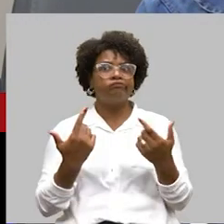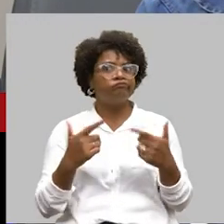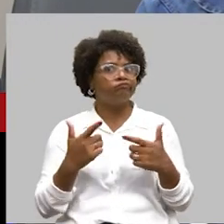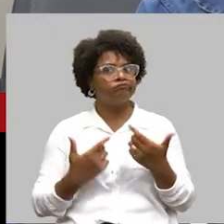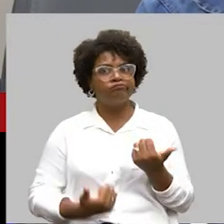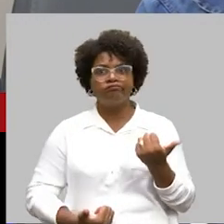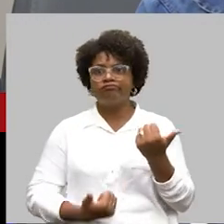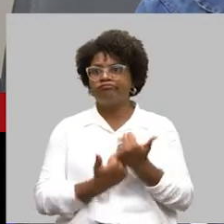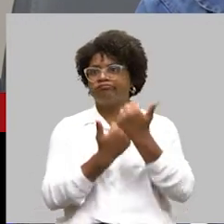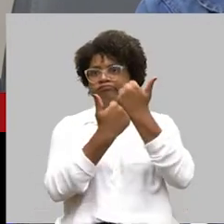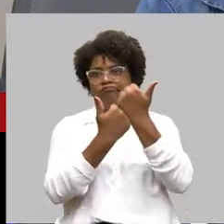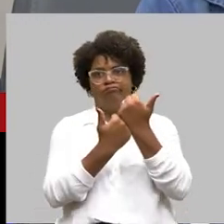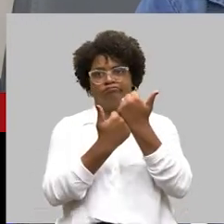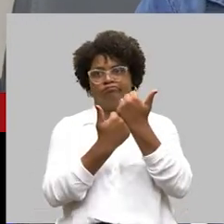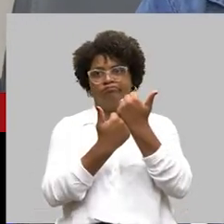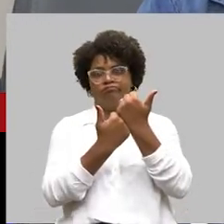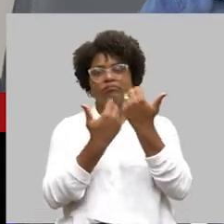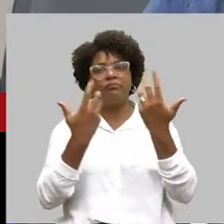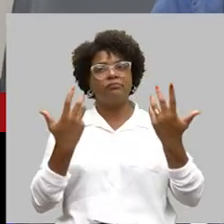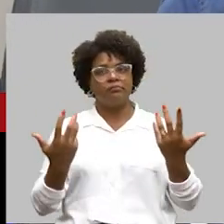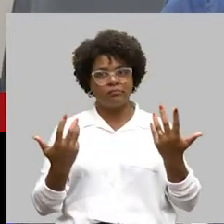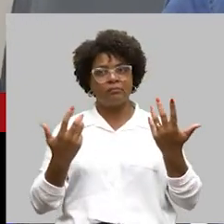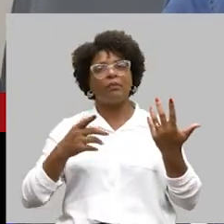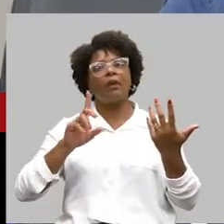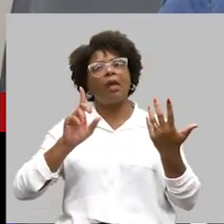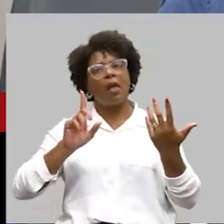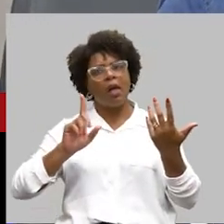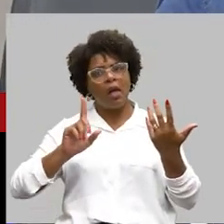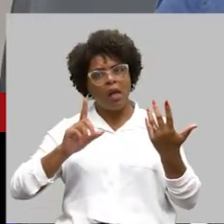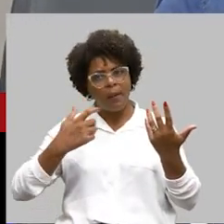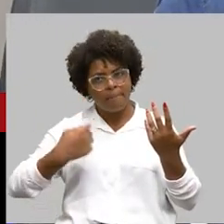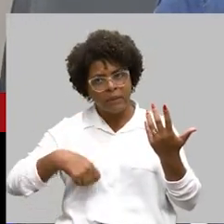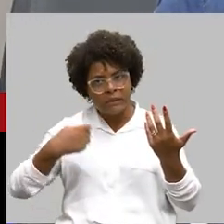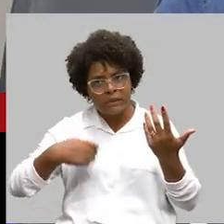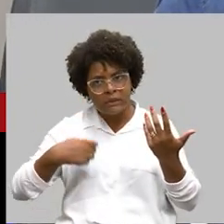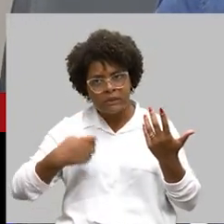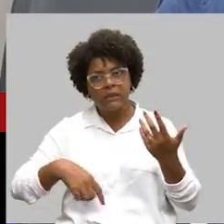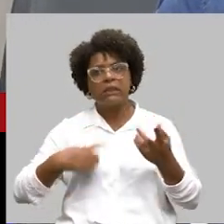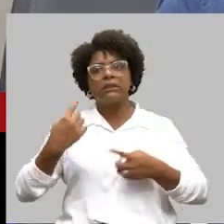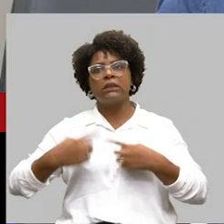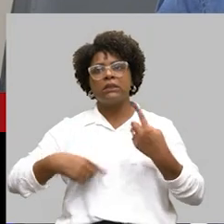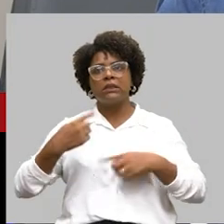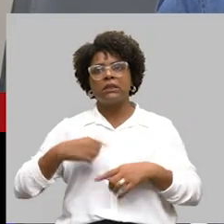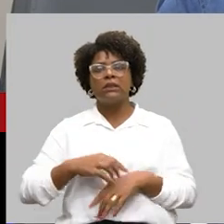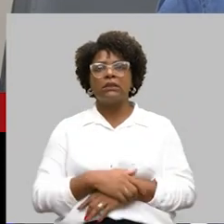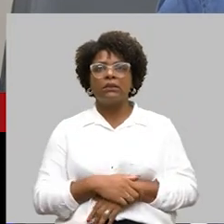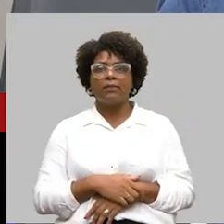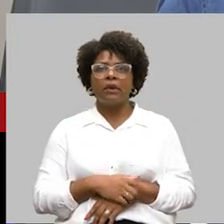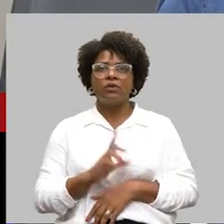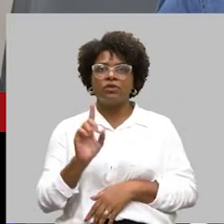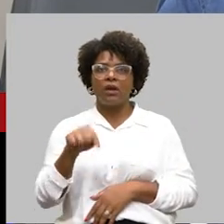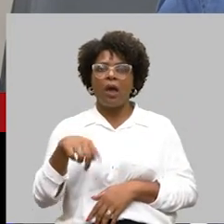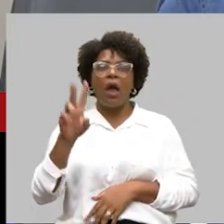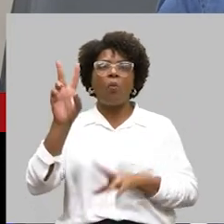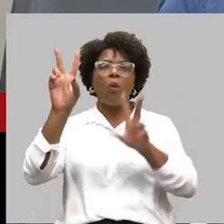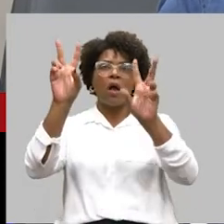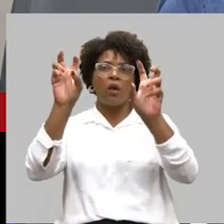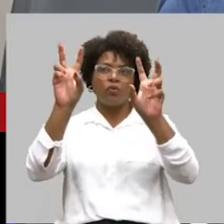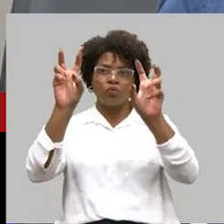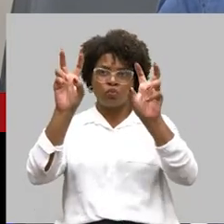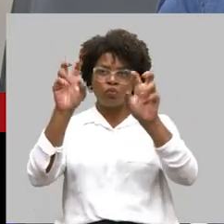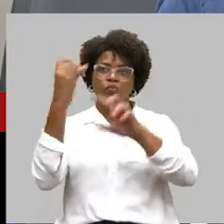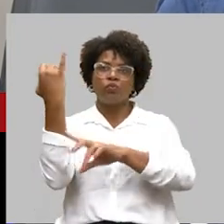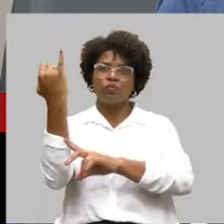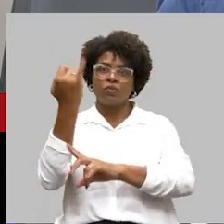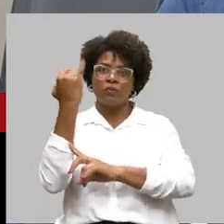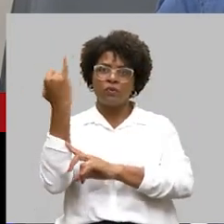com isso então é algo que realmente precisa ser debatido aqui é um assunto muito importante e como